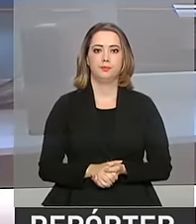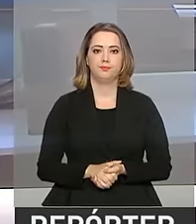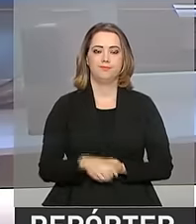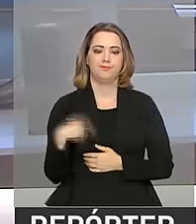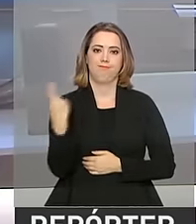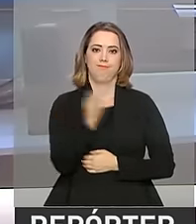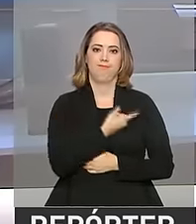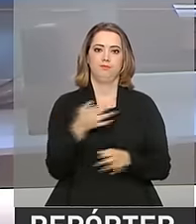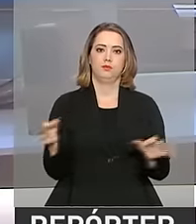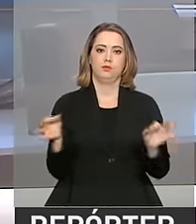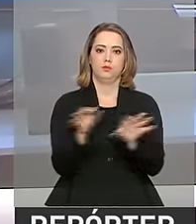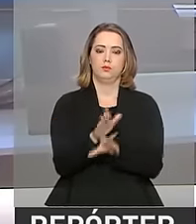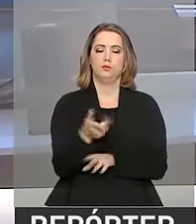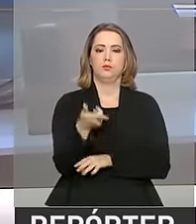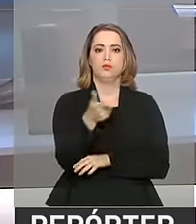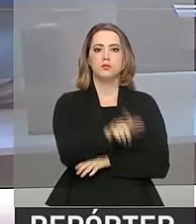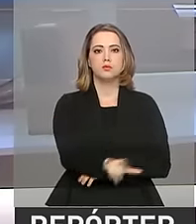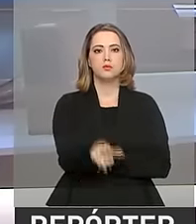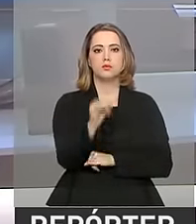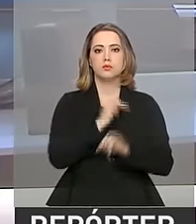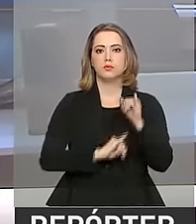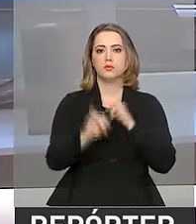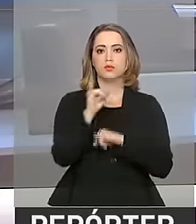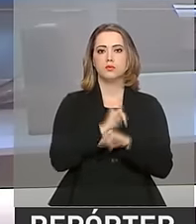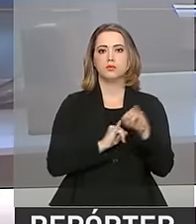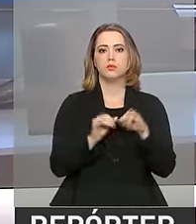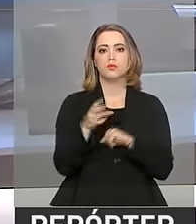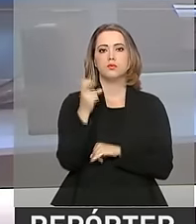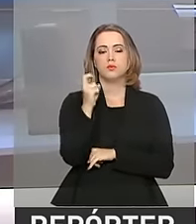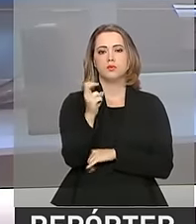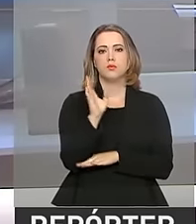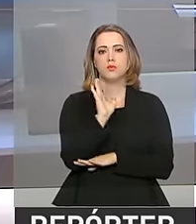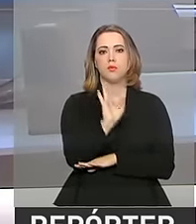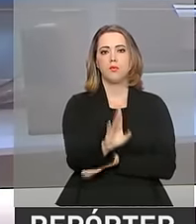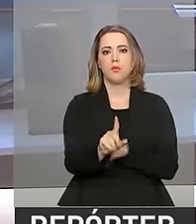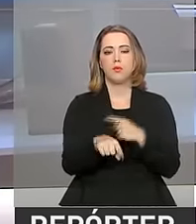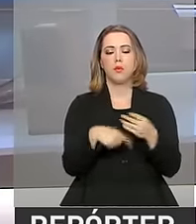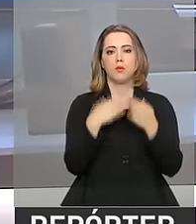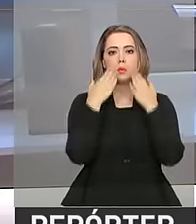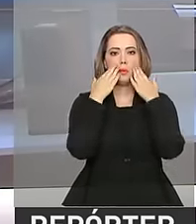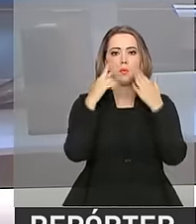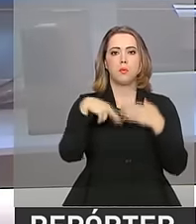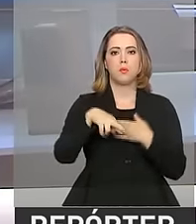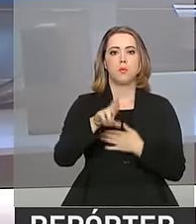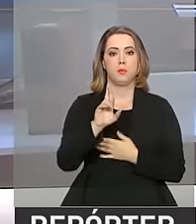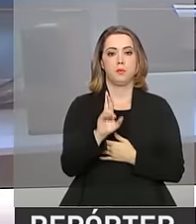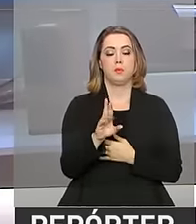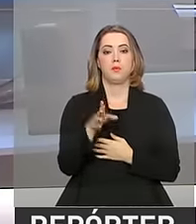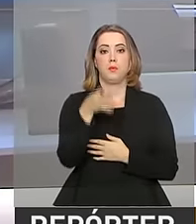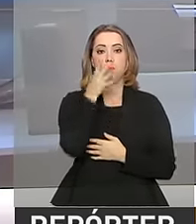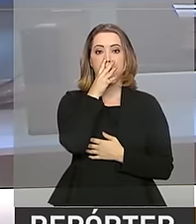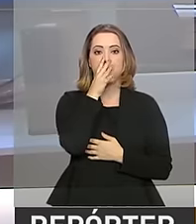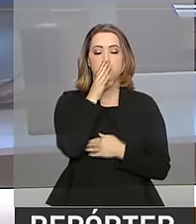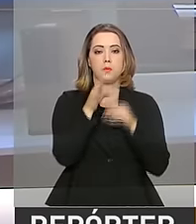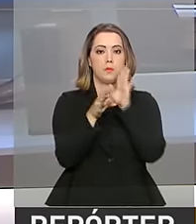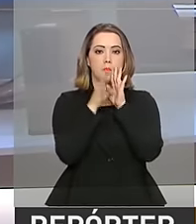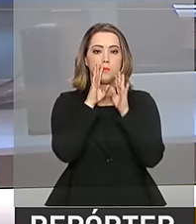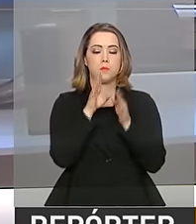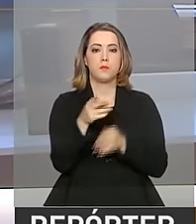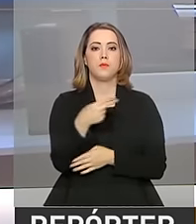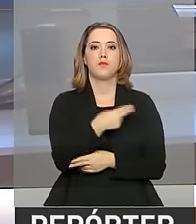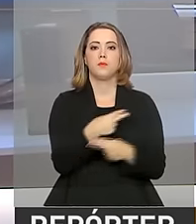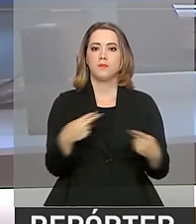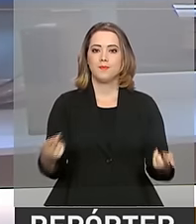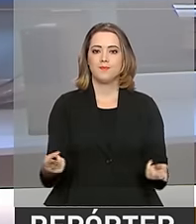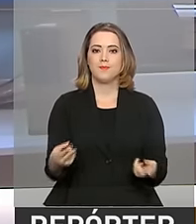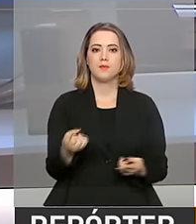e nós ficamos por aqui voltamos a qualquer momento com outras informações ou às 5 da tarde na próxima edição do repórter NBR acompanha as novidades também